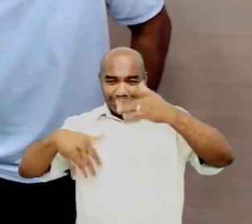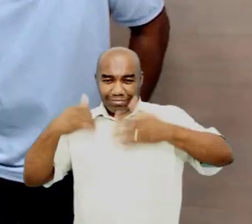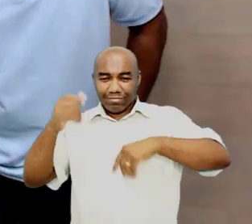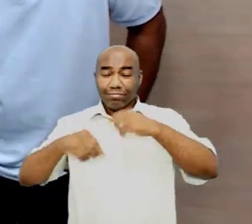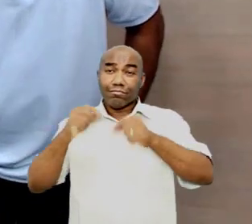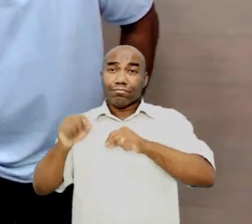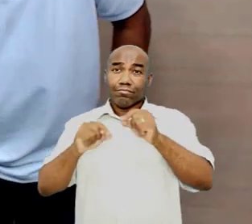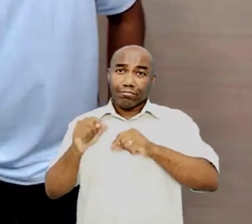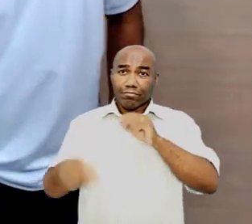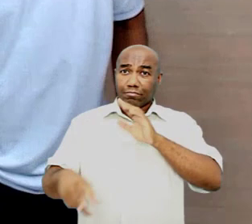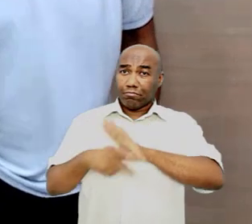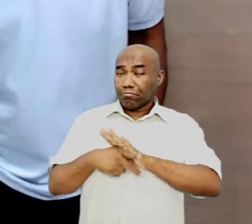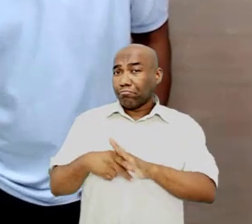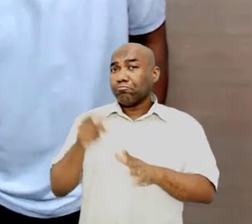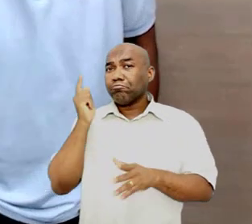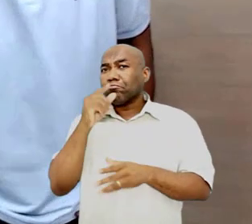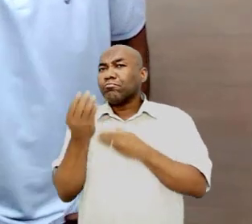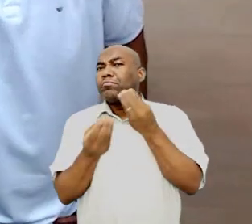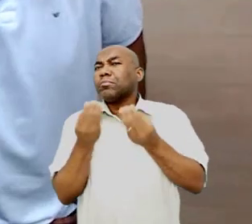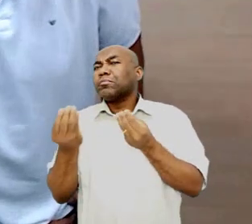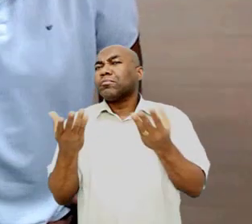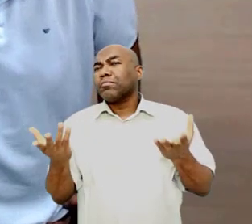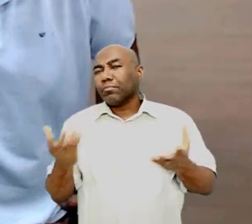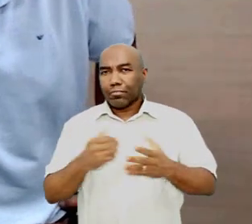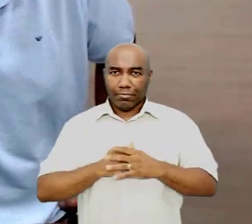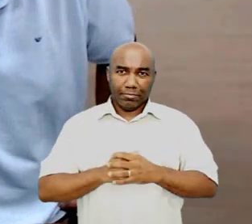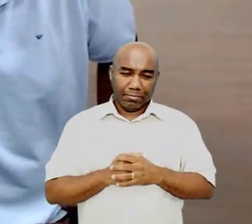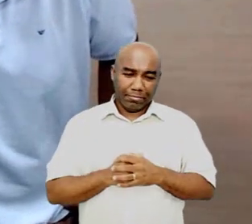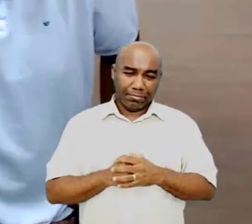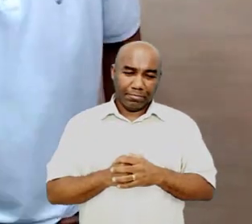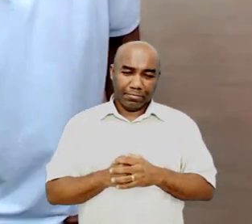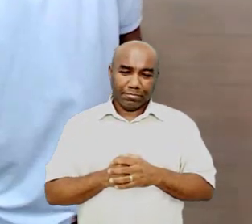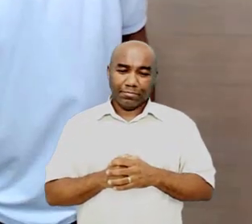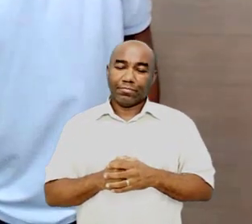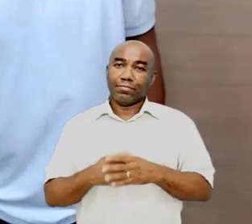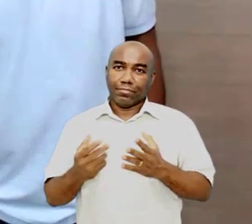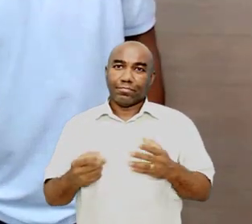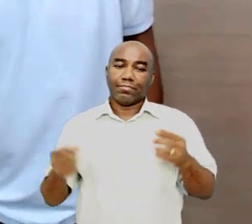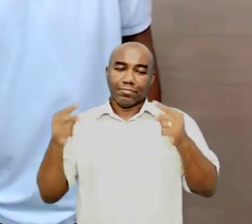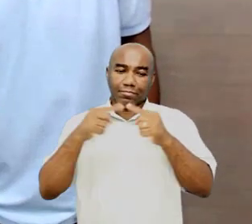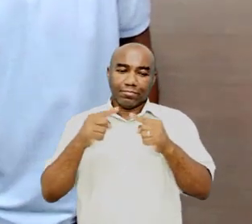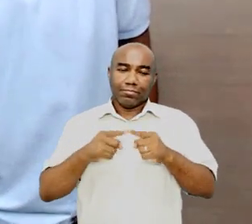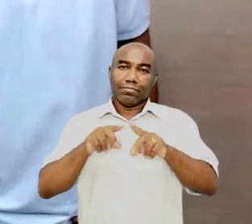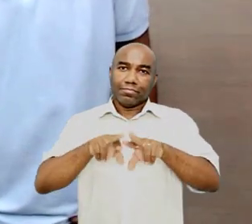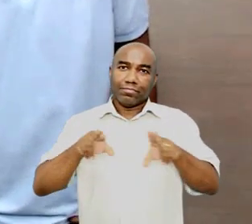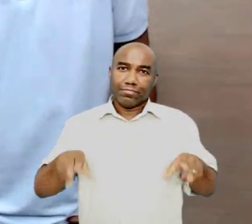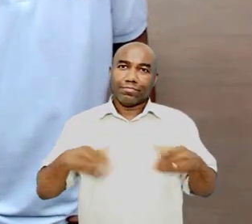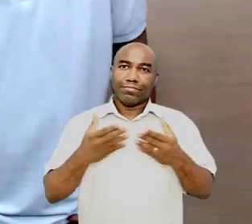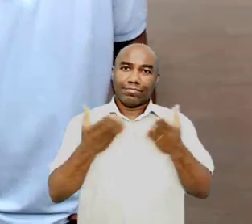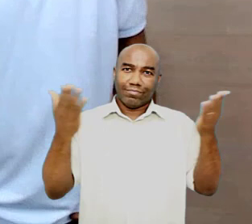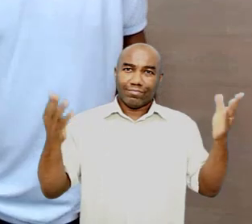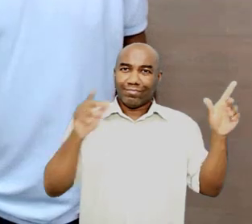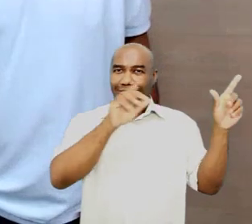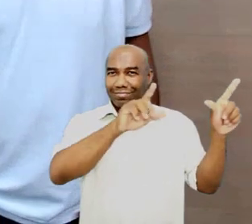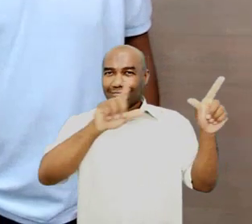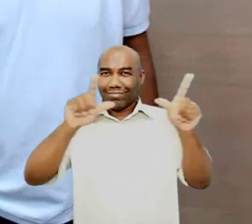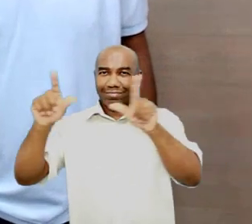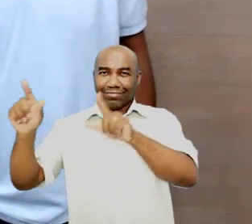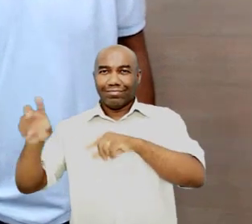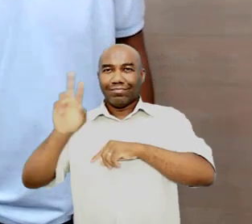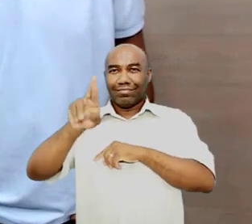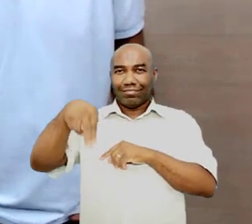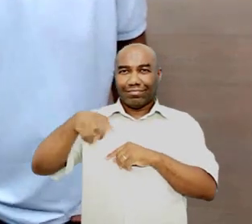Flaviviride é a família. Mas família de quem? Do vírus causador da febre amarela,